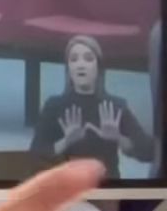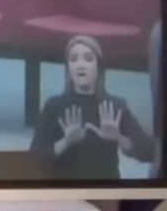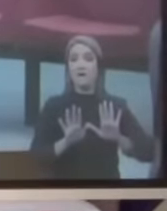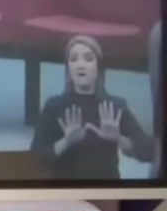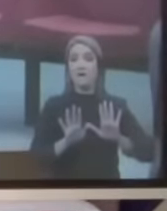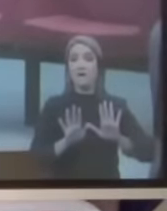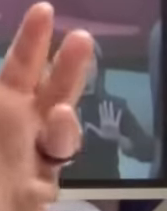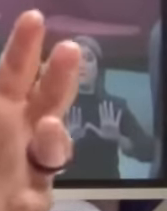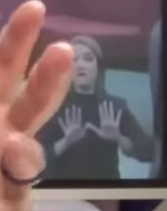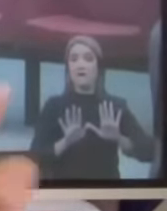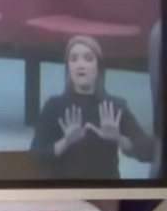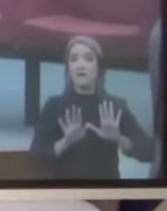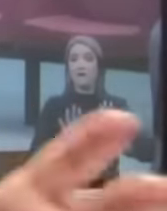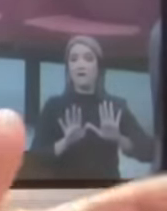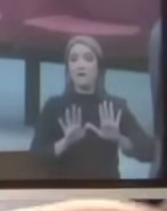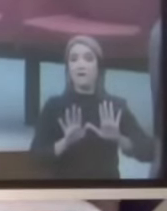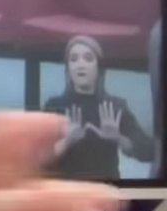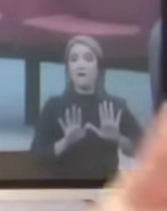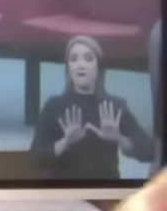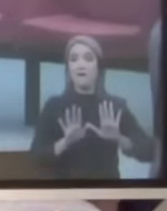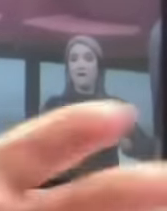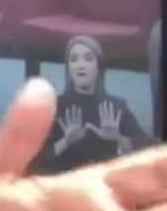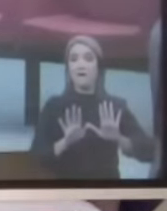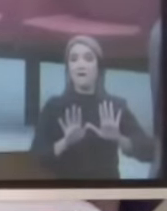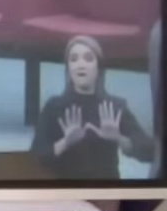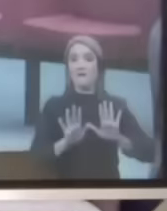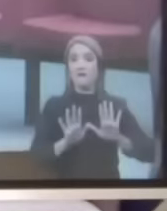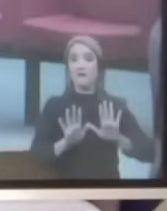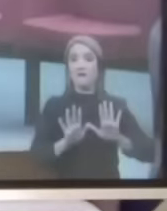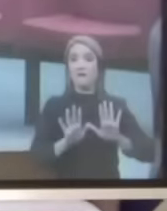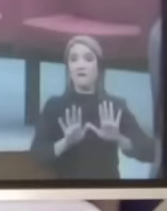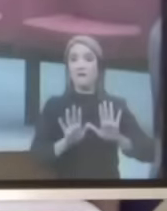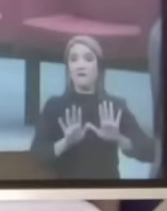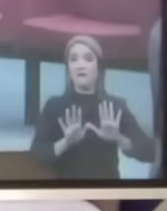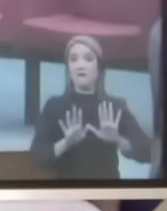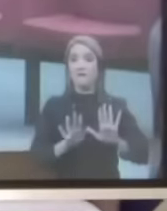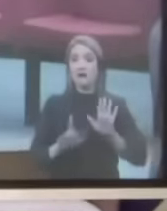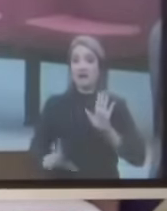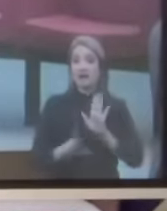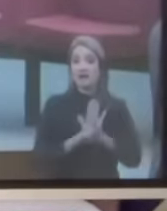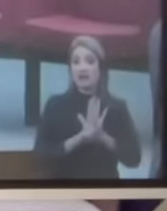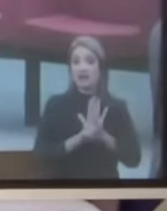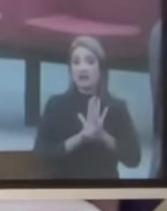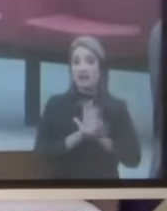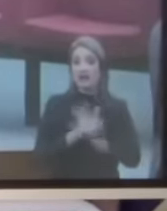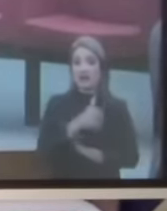precisa ser um advogado, não precisa ser nenhum jurista para saber que ele está certo, né? Vamos lá.